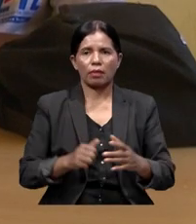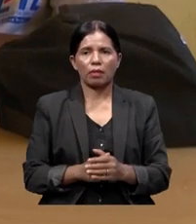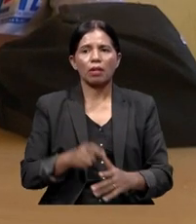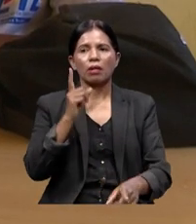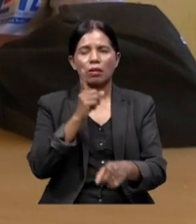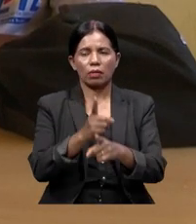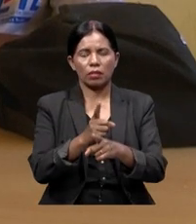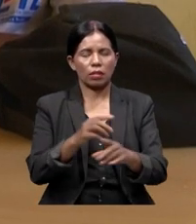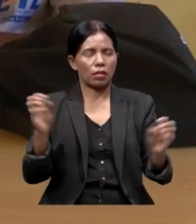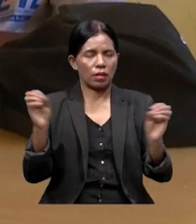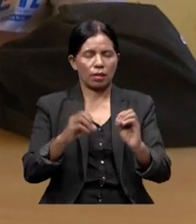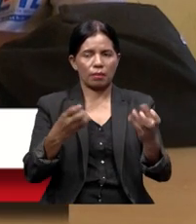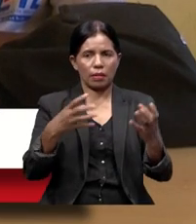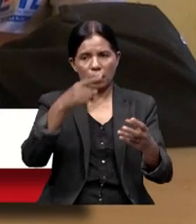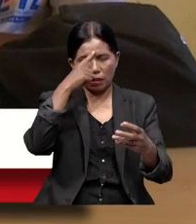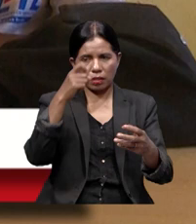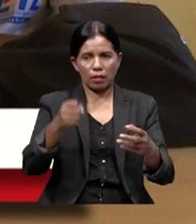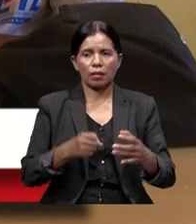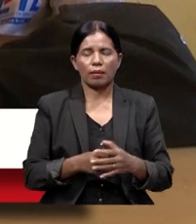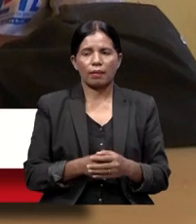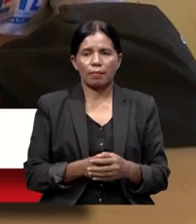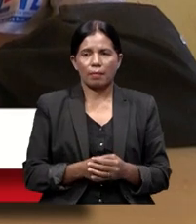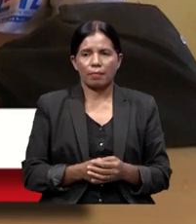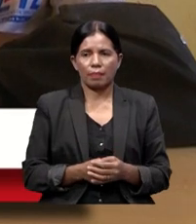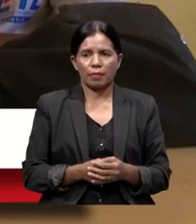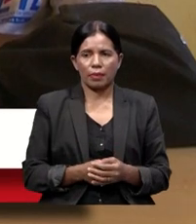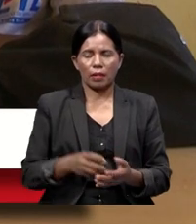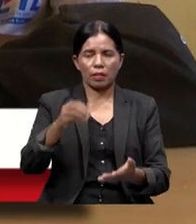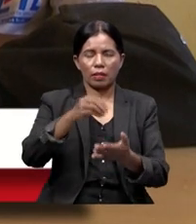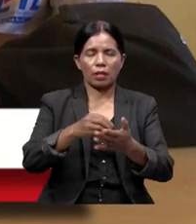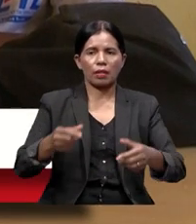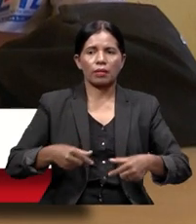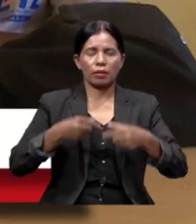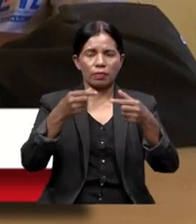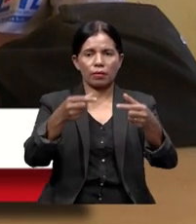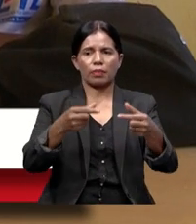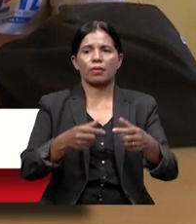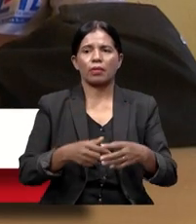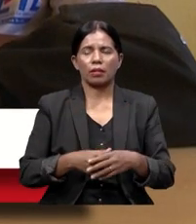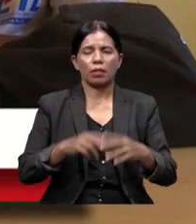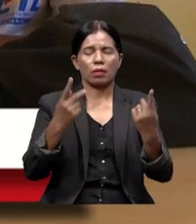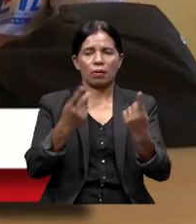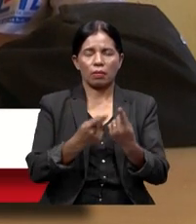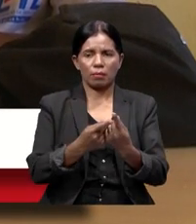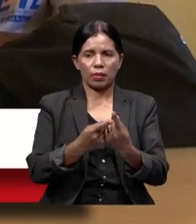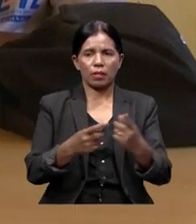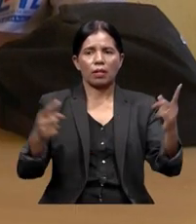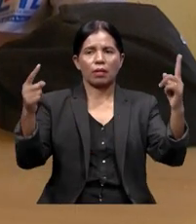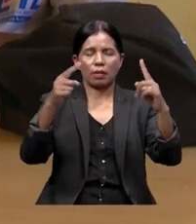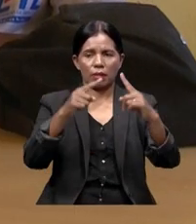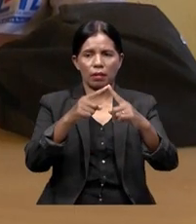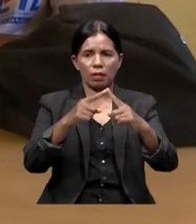losune la subsede tamba, mistiro de ne que a tu entrega a companhia ne ba,